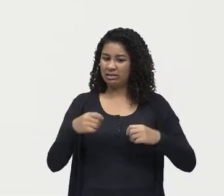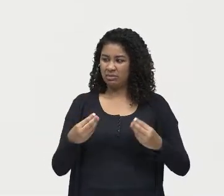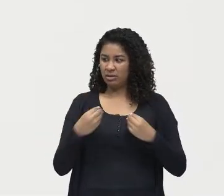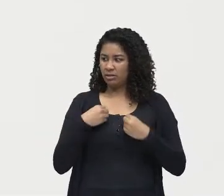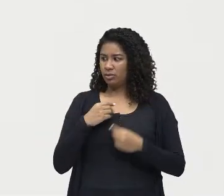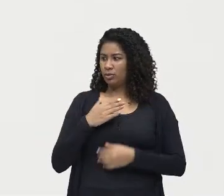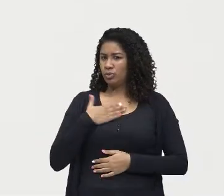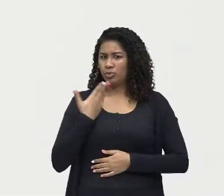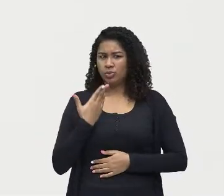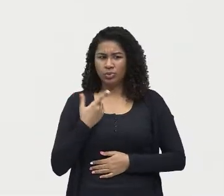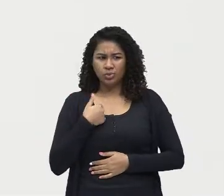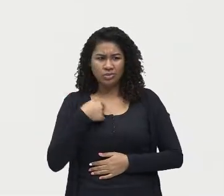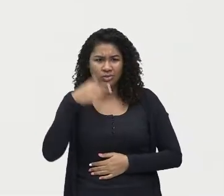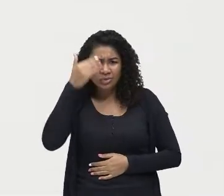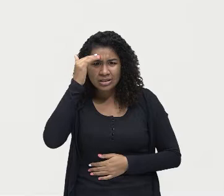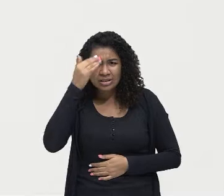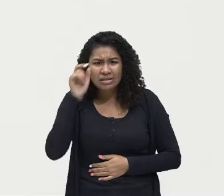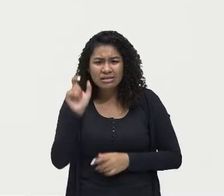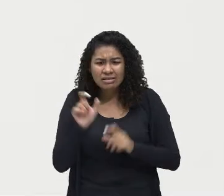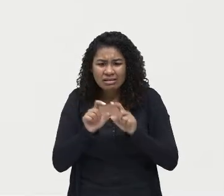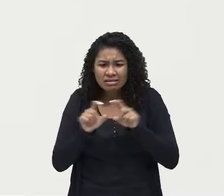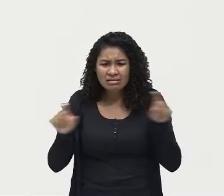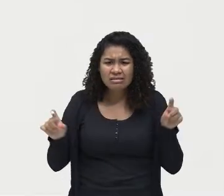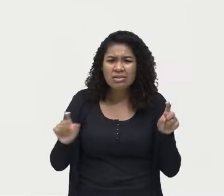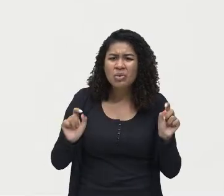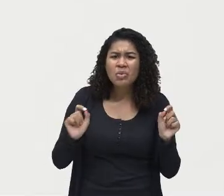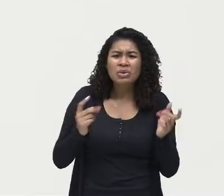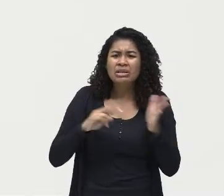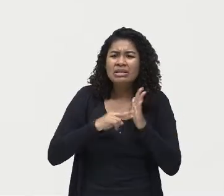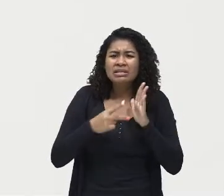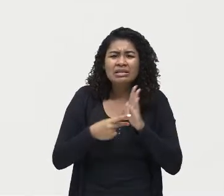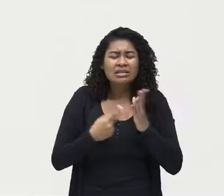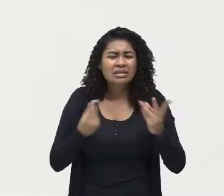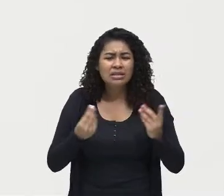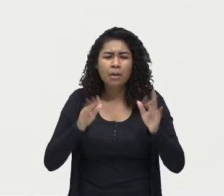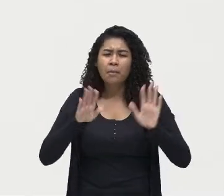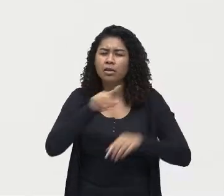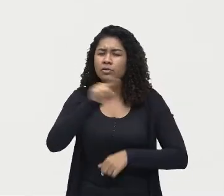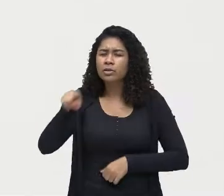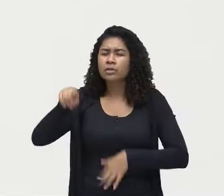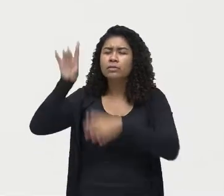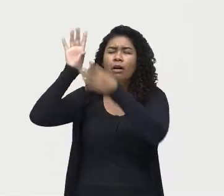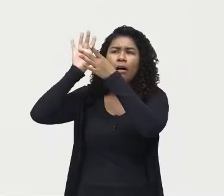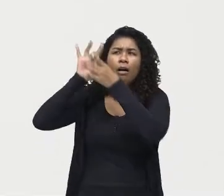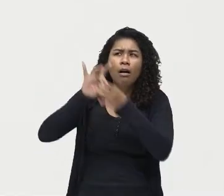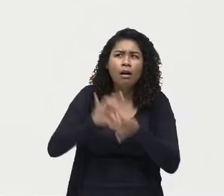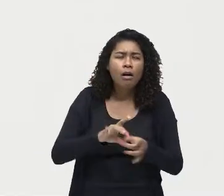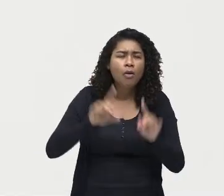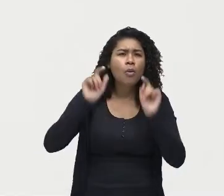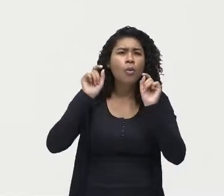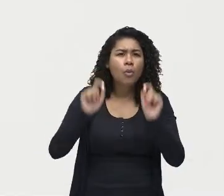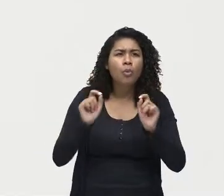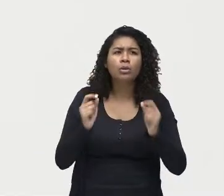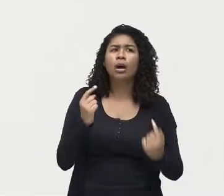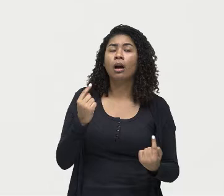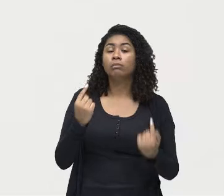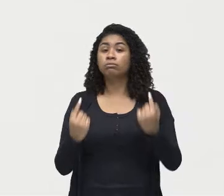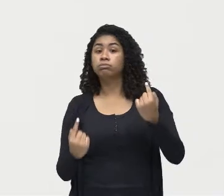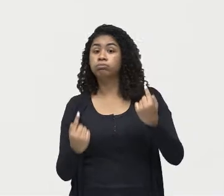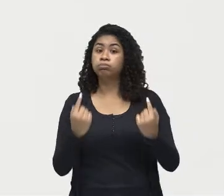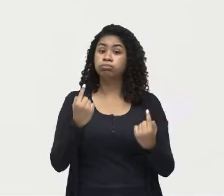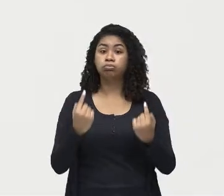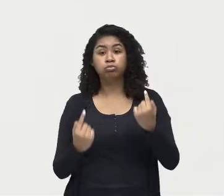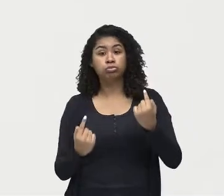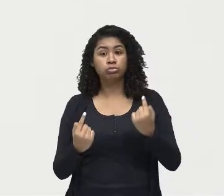Nossa, será que eu vou conseguir entender isso? Mas se você associar condicional à condição, fica bem mais tranquilo.